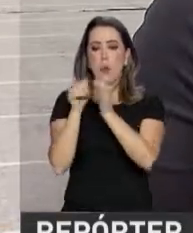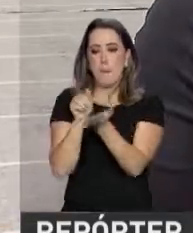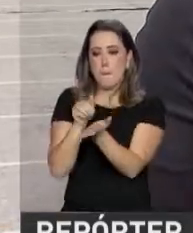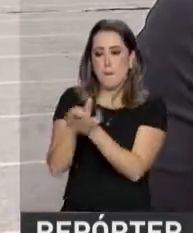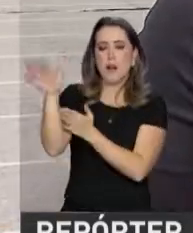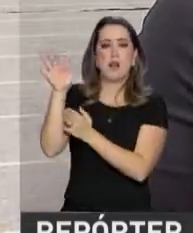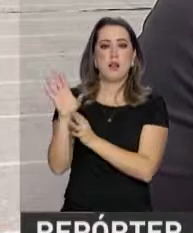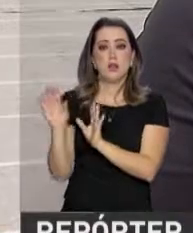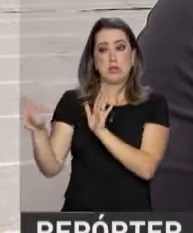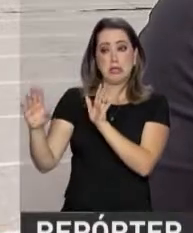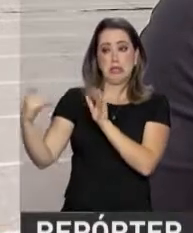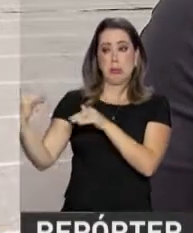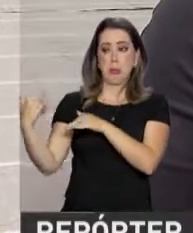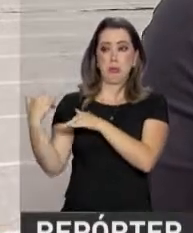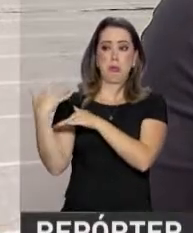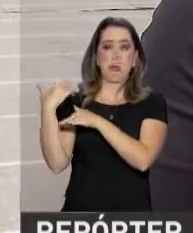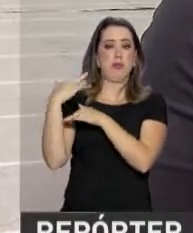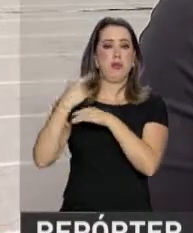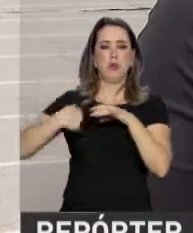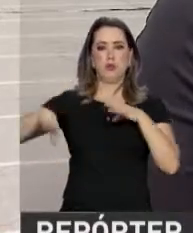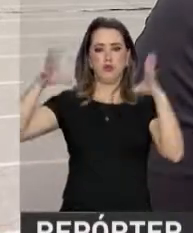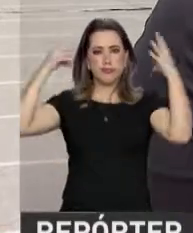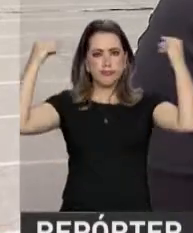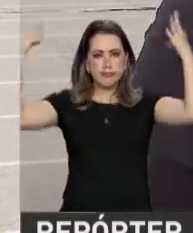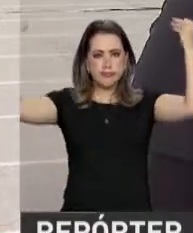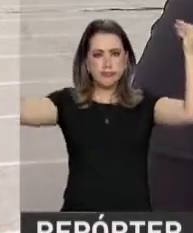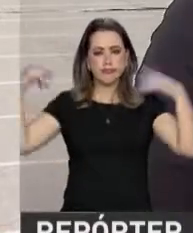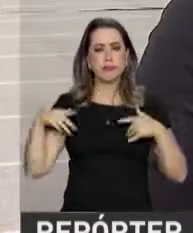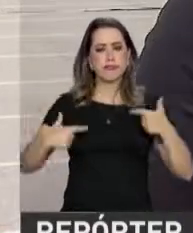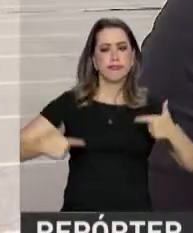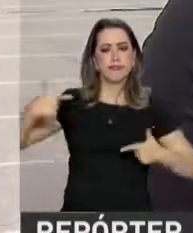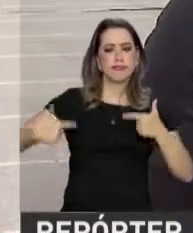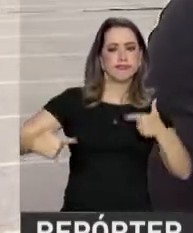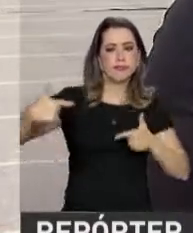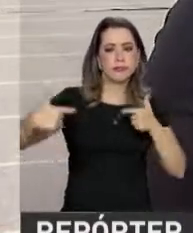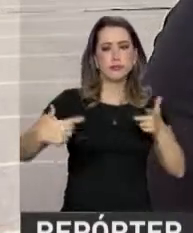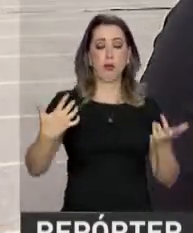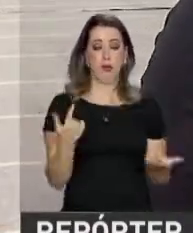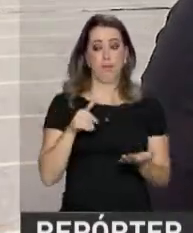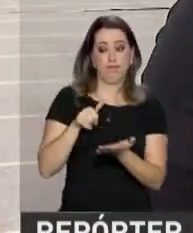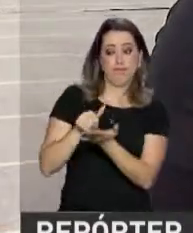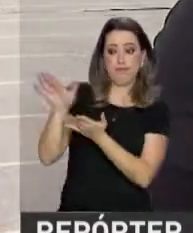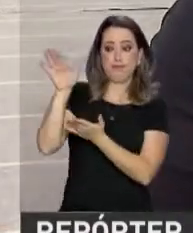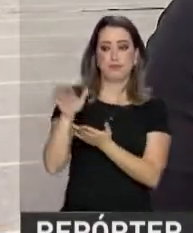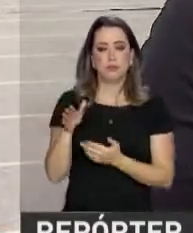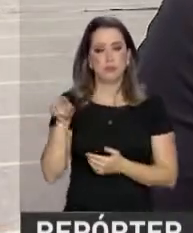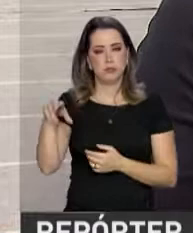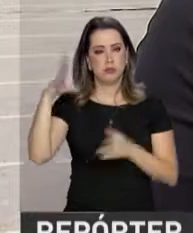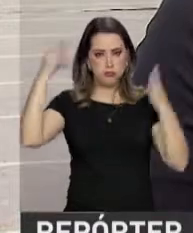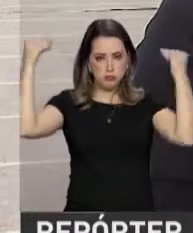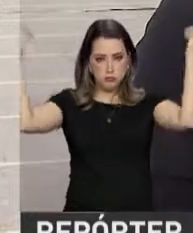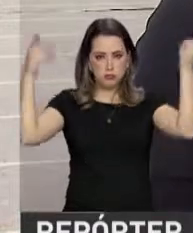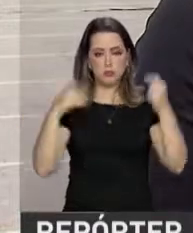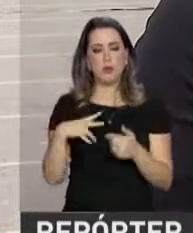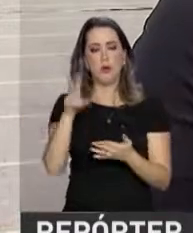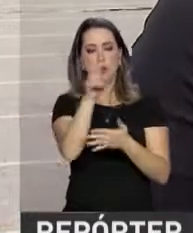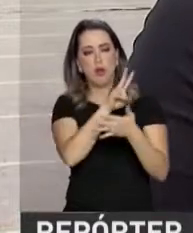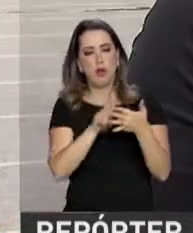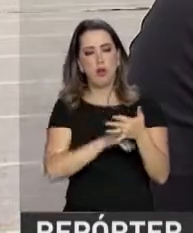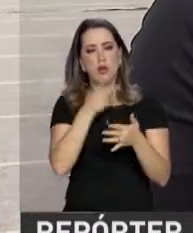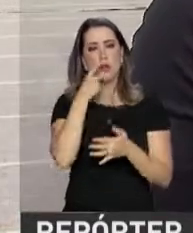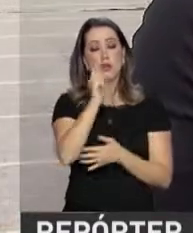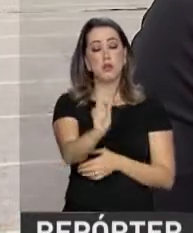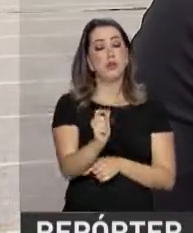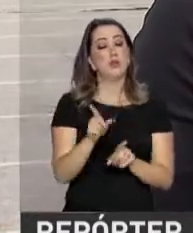Exército Brasileiro escolheu a data para comemorar o Dia da Instituição. Em mensagem presidencial lida durante a cerimônia,